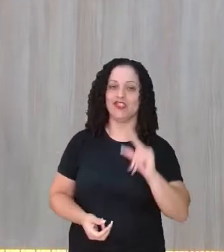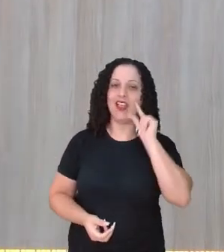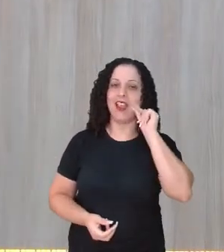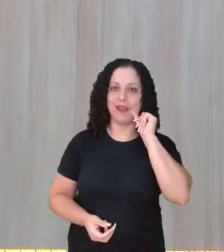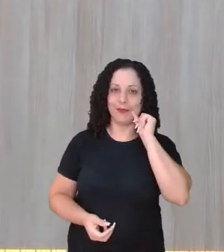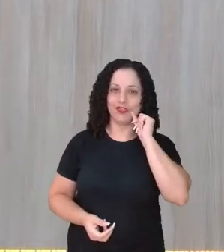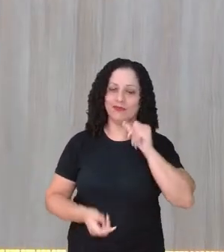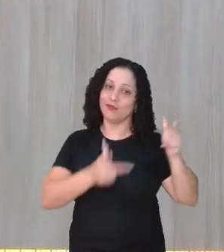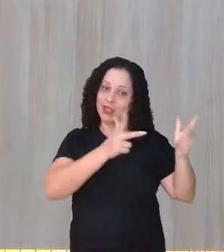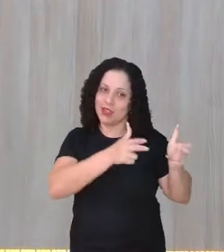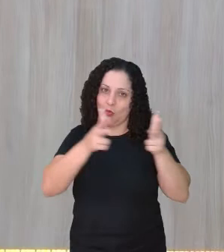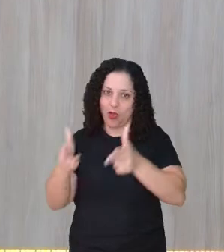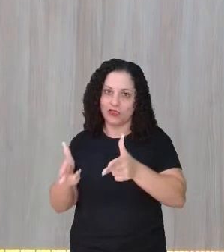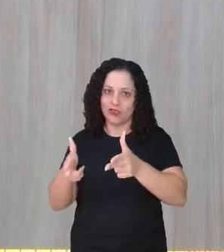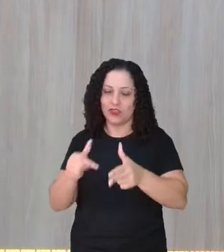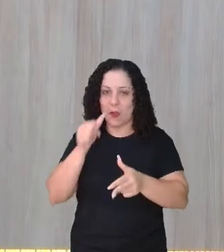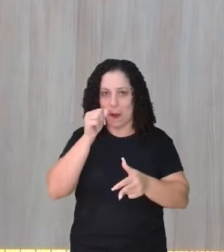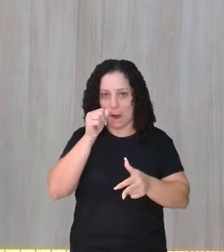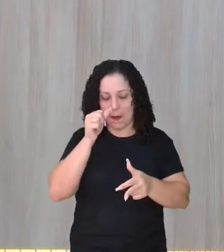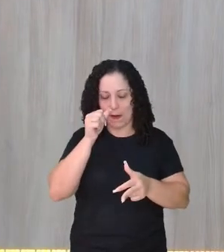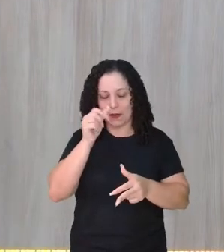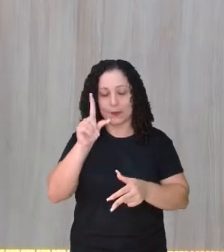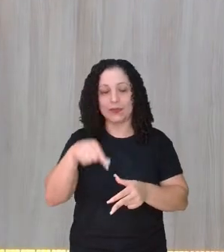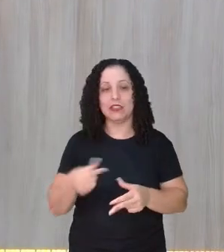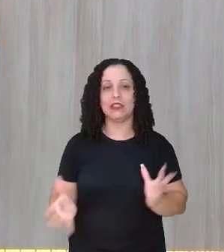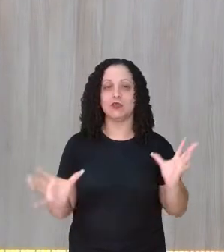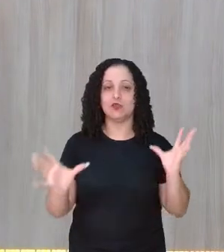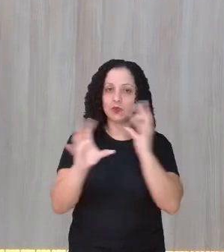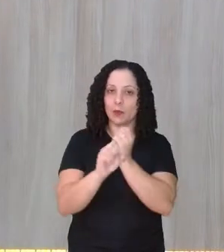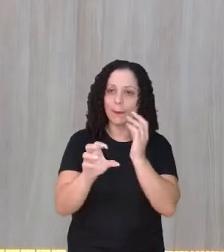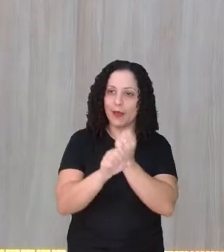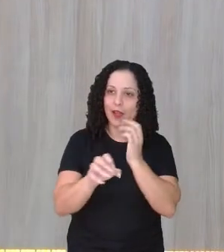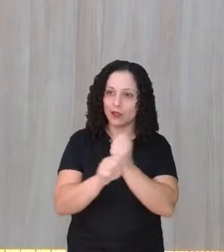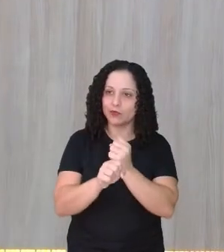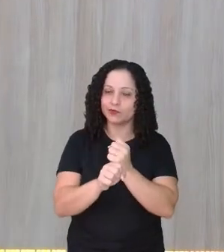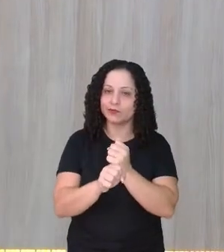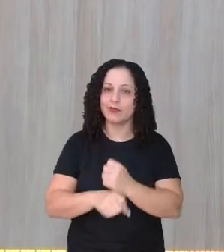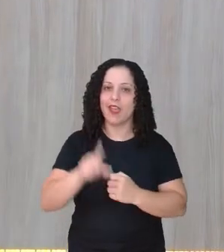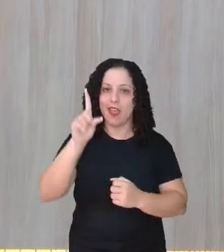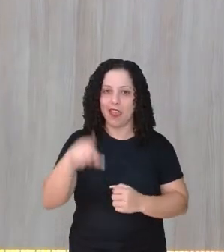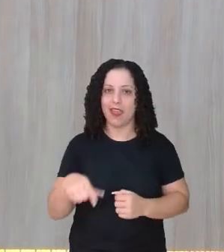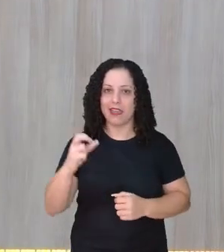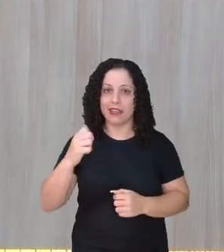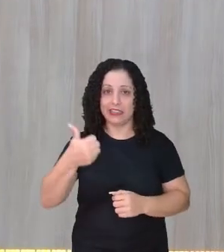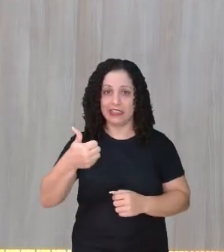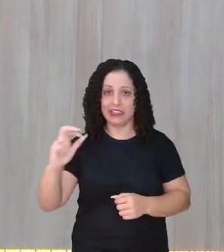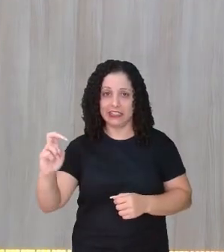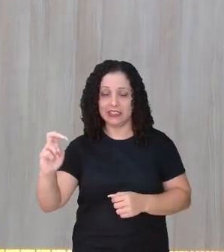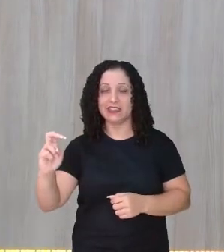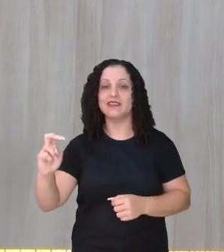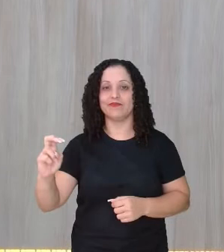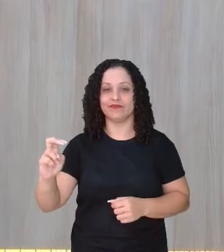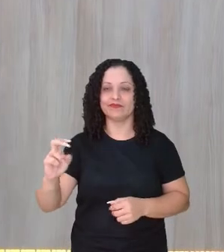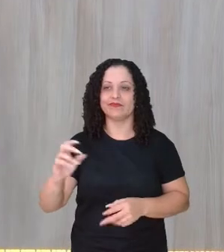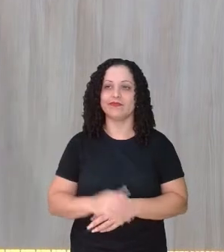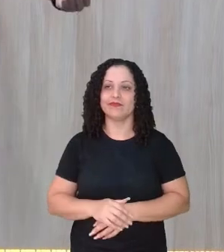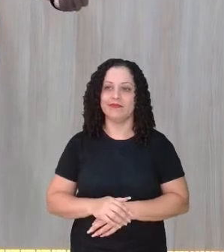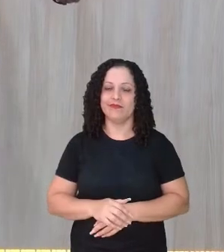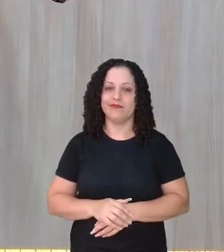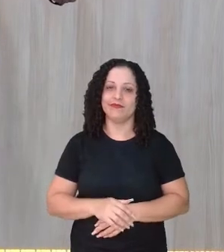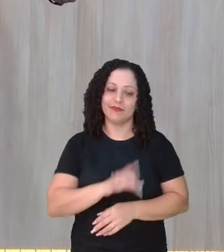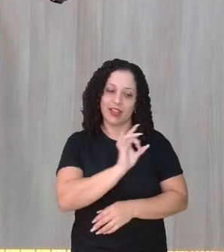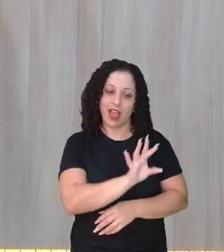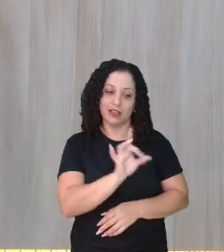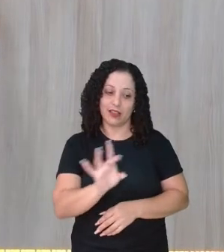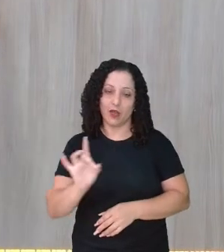lápis iguais, que somados aí, esses 3 lápis iguais, dá igual a 15. Então, cada lápis desse